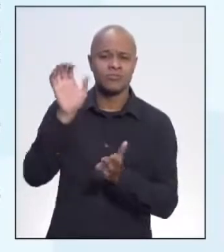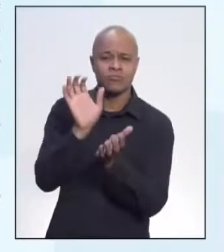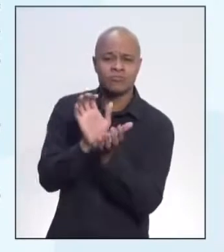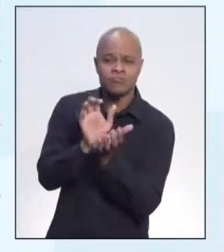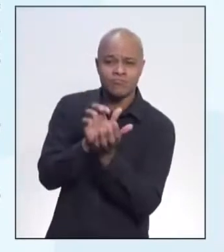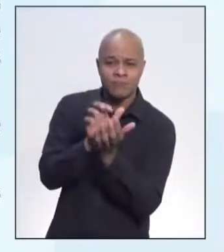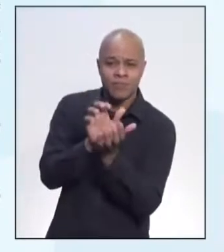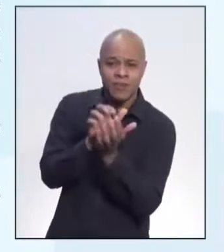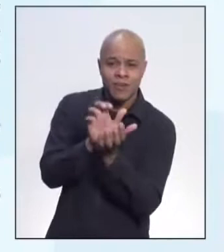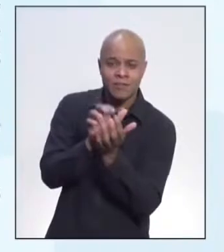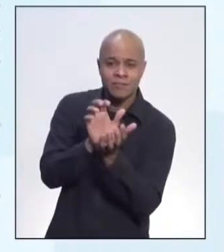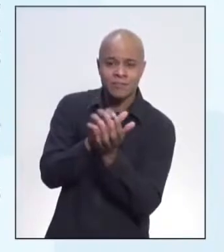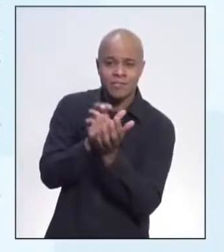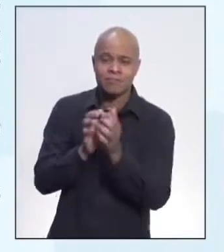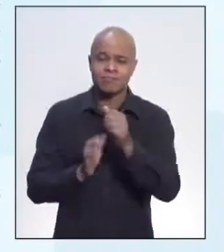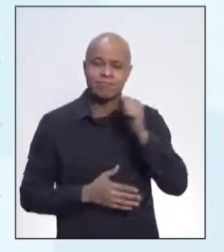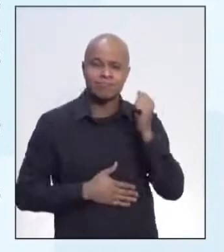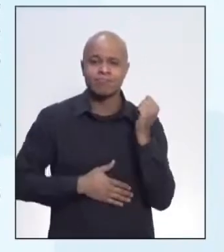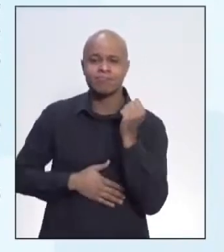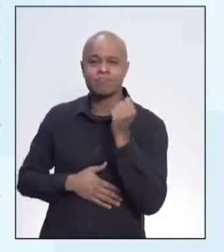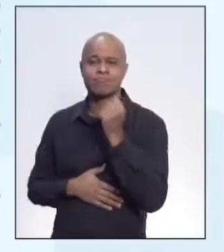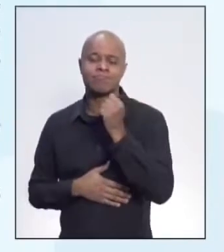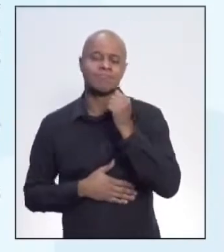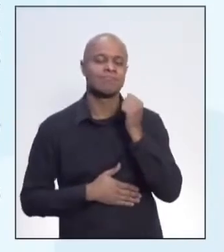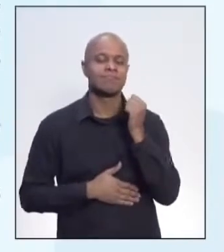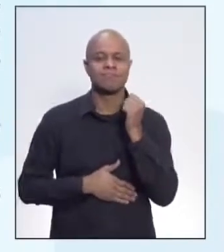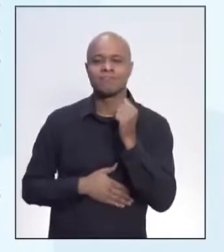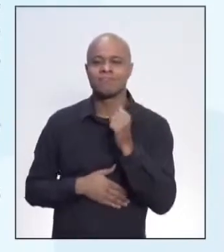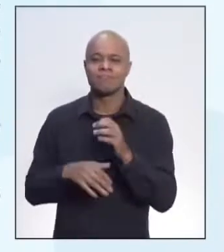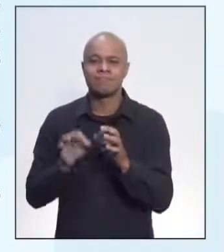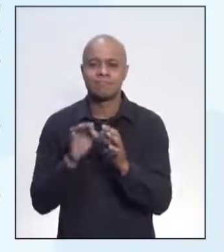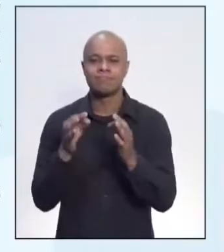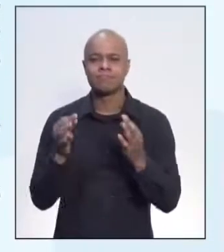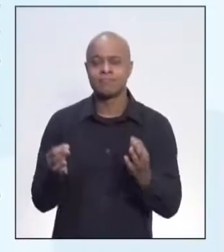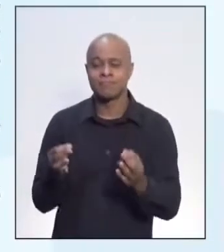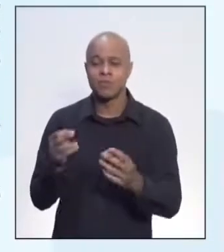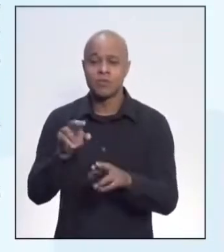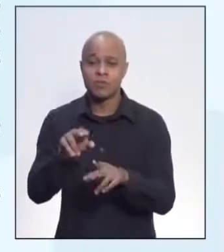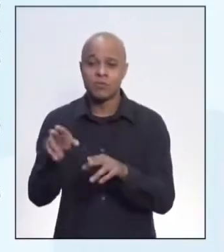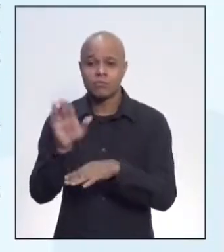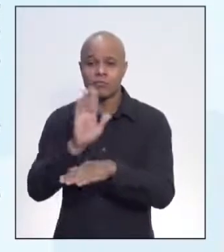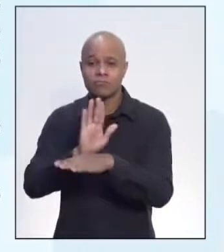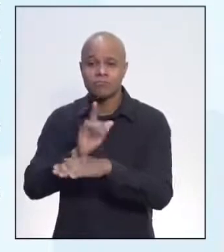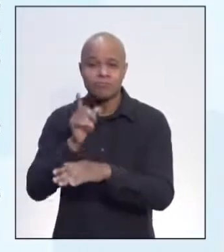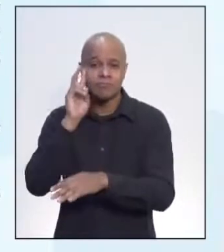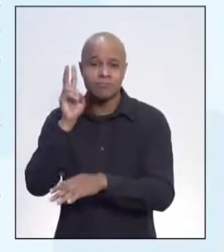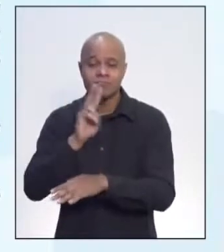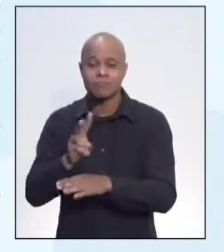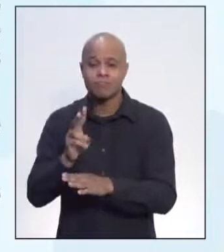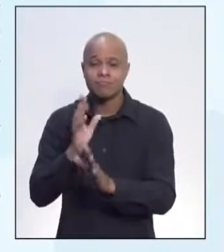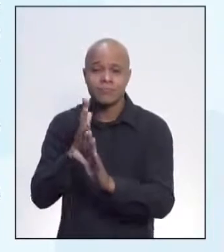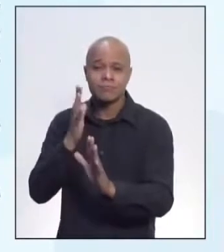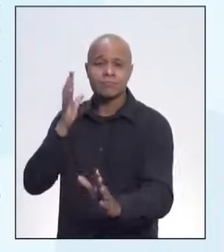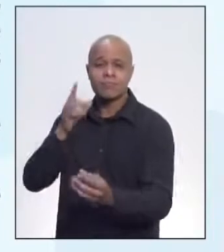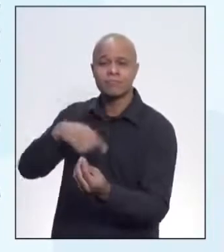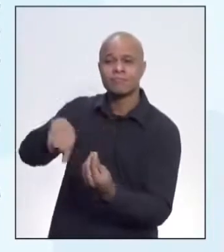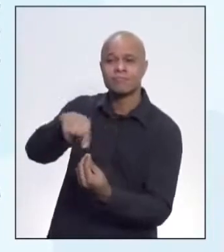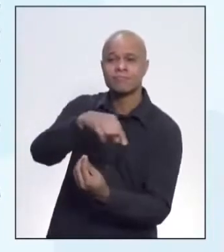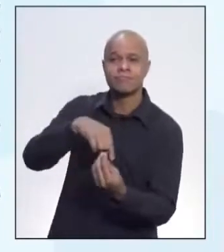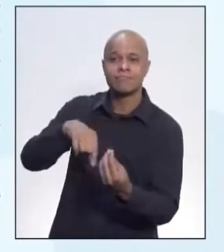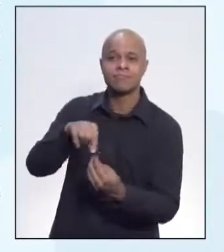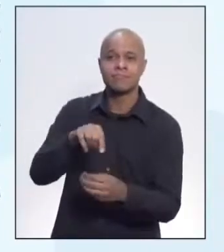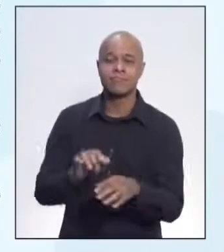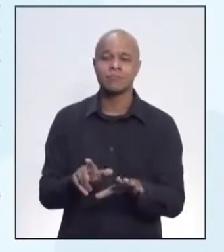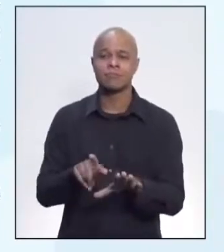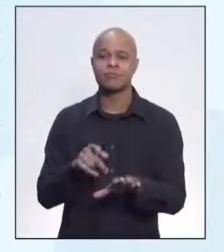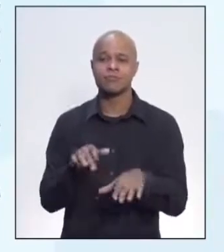A coreografia, pessoal, é bem simples, como a gente pôde observar no vídeo. Os participantes formam filas ou rodas e fazem um